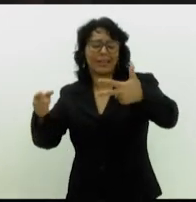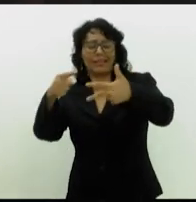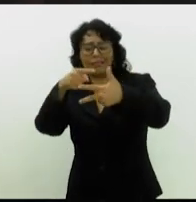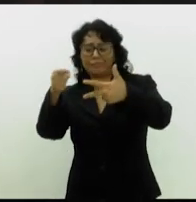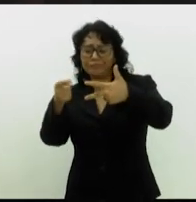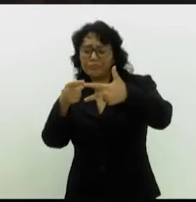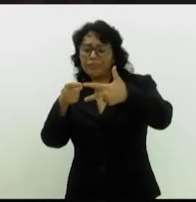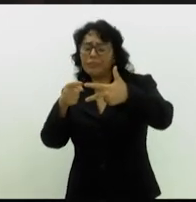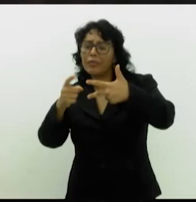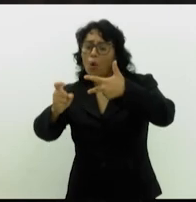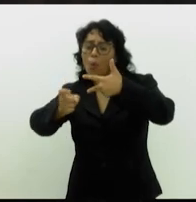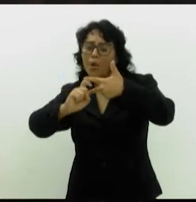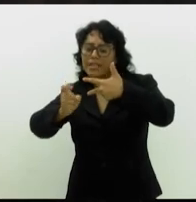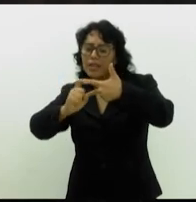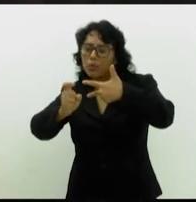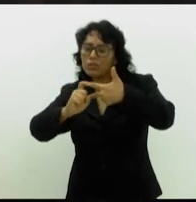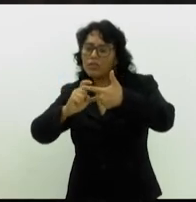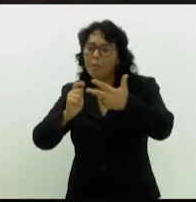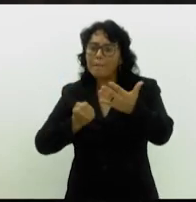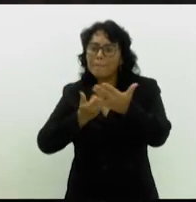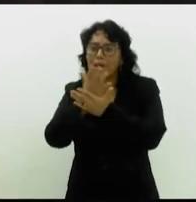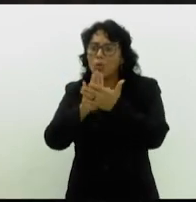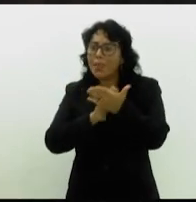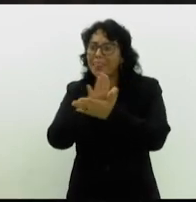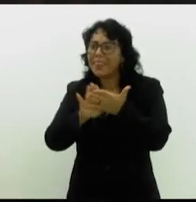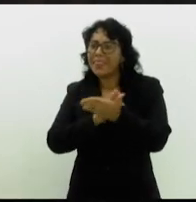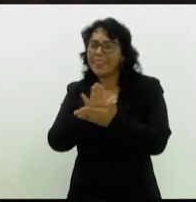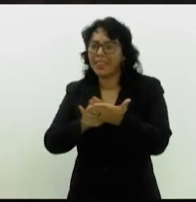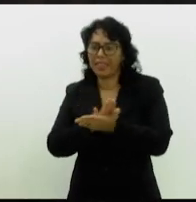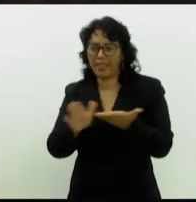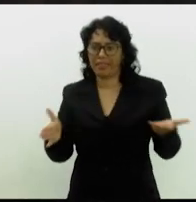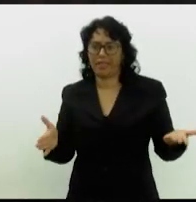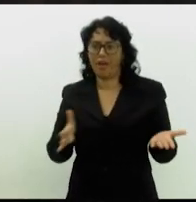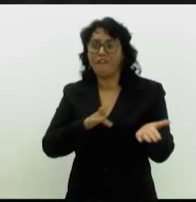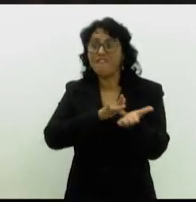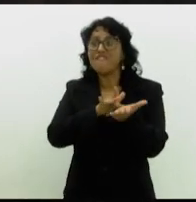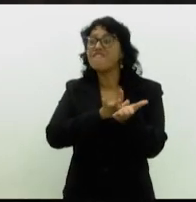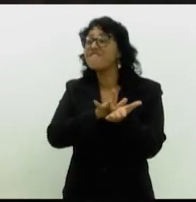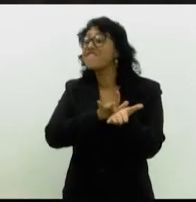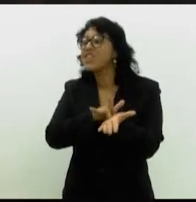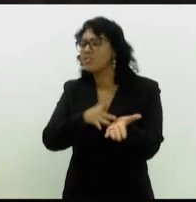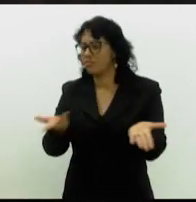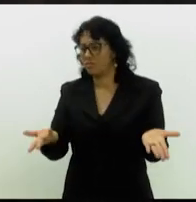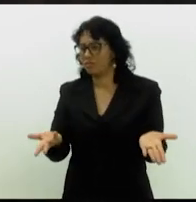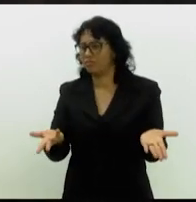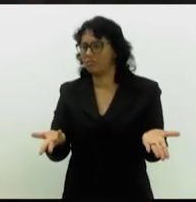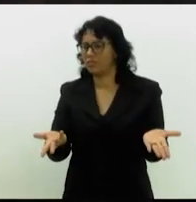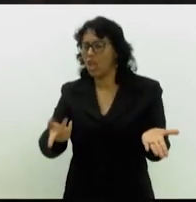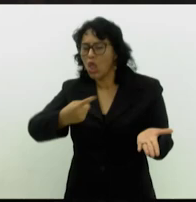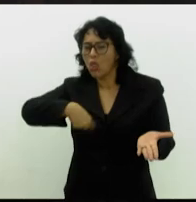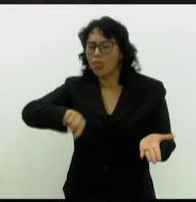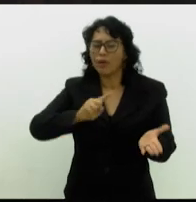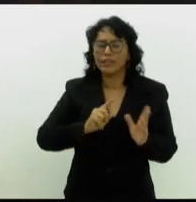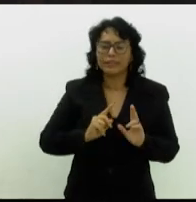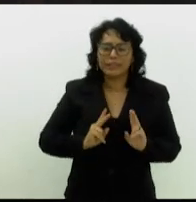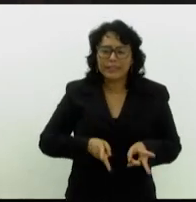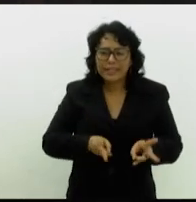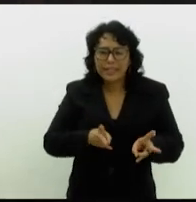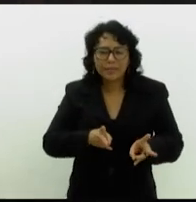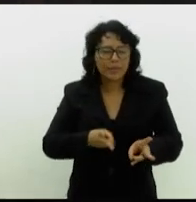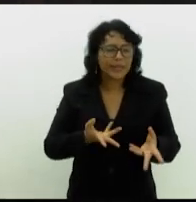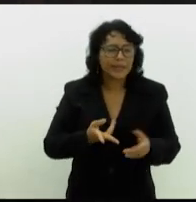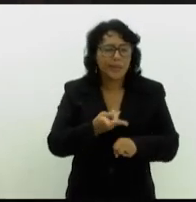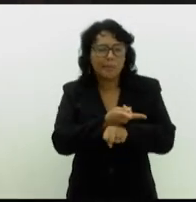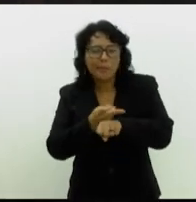é claro que a gente sempre busca caminhos